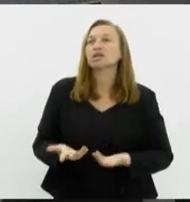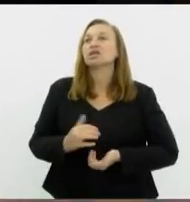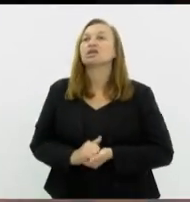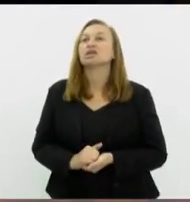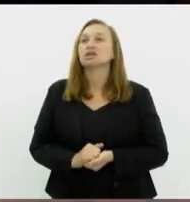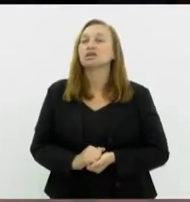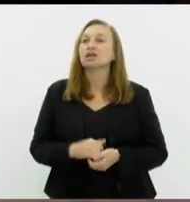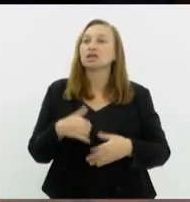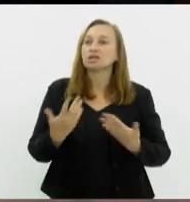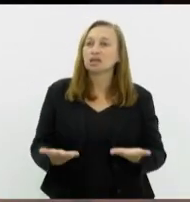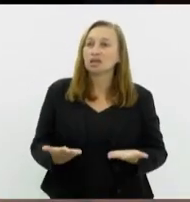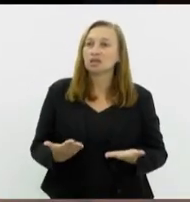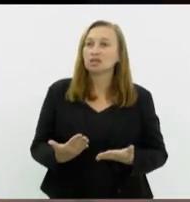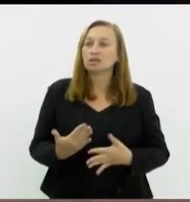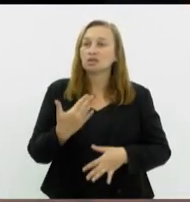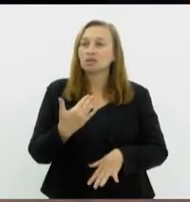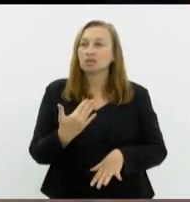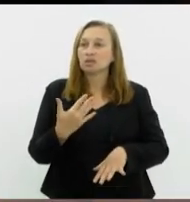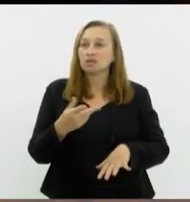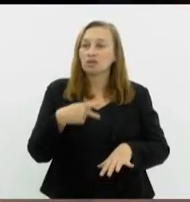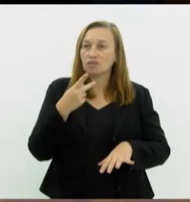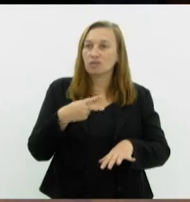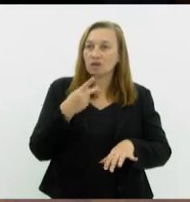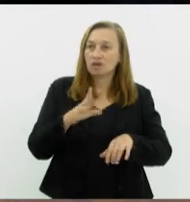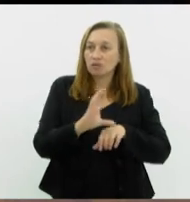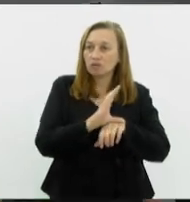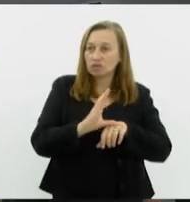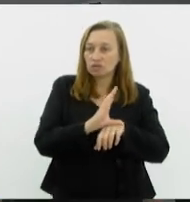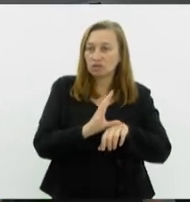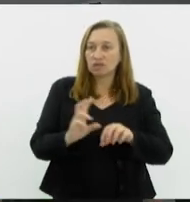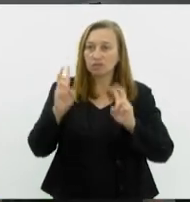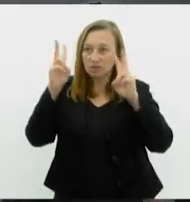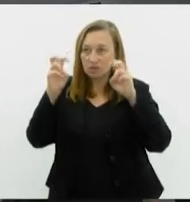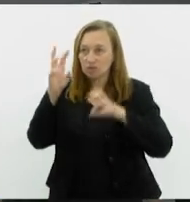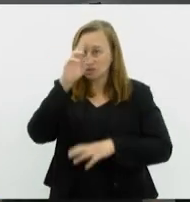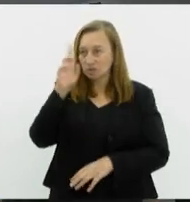a constitucionalidade da matéria, senhora presidente.